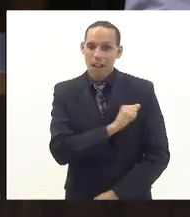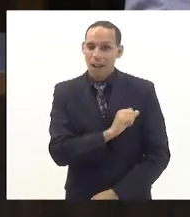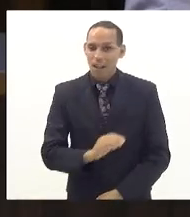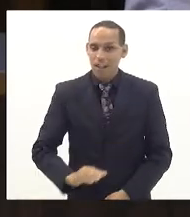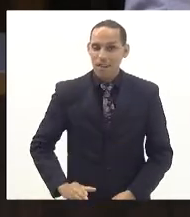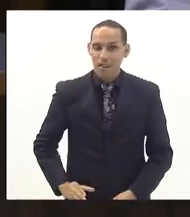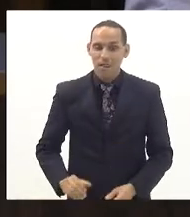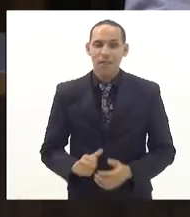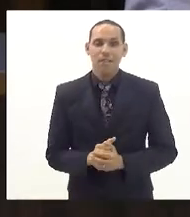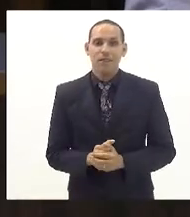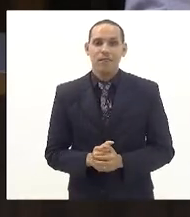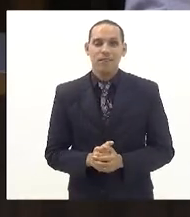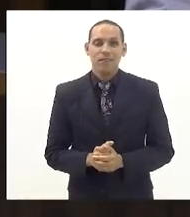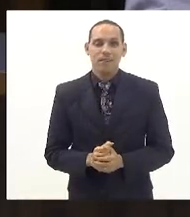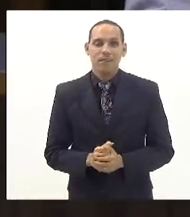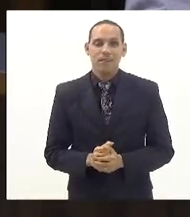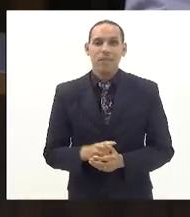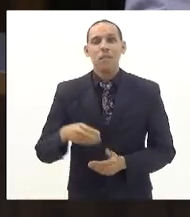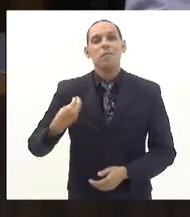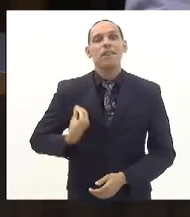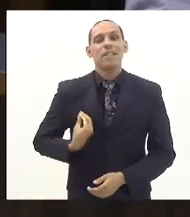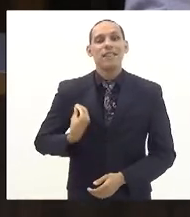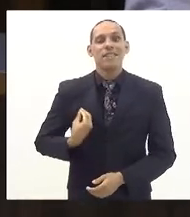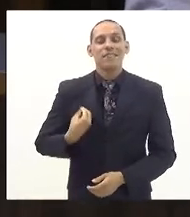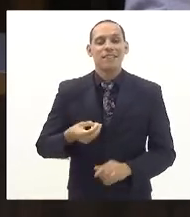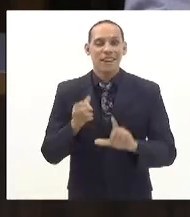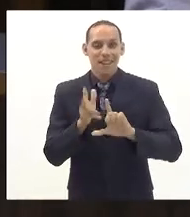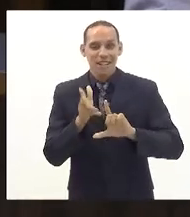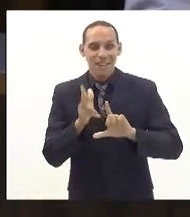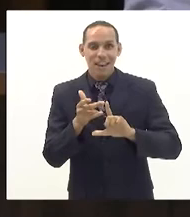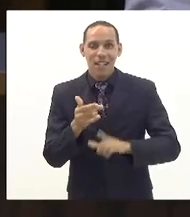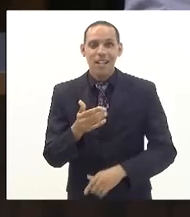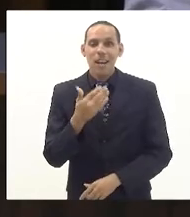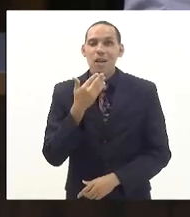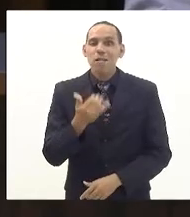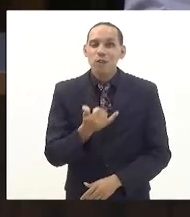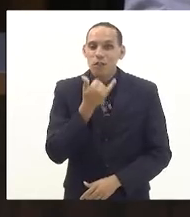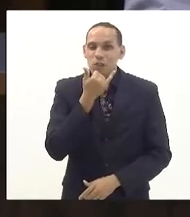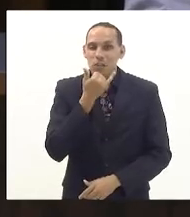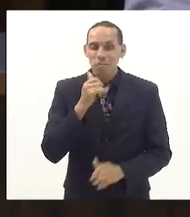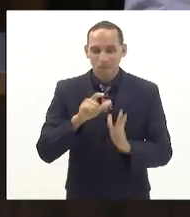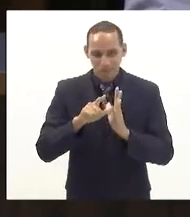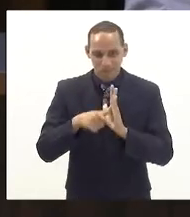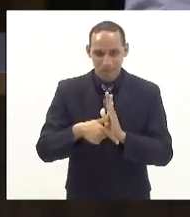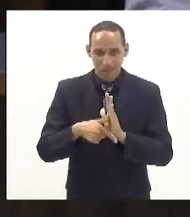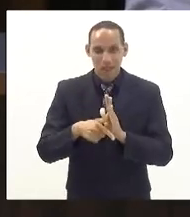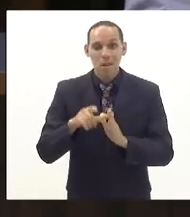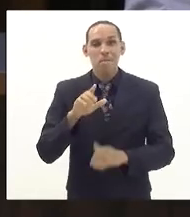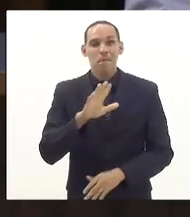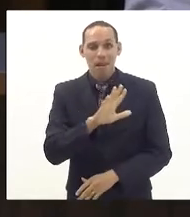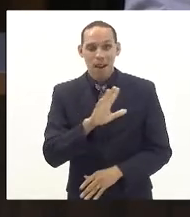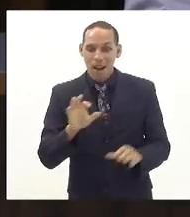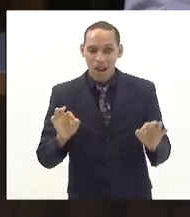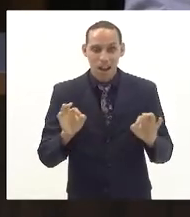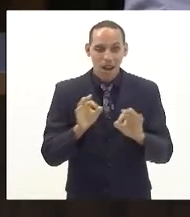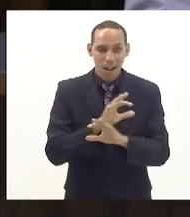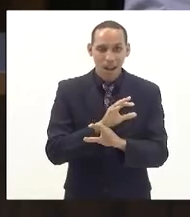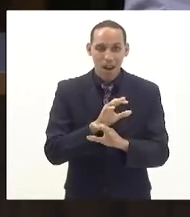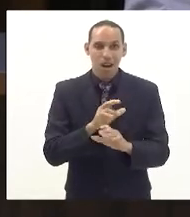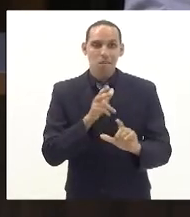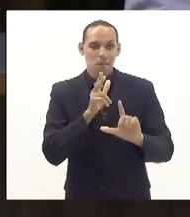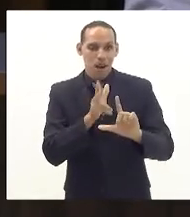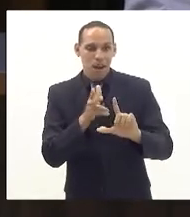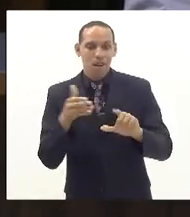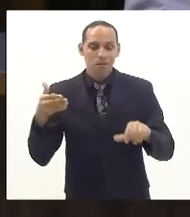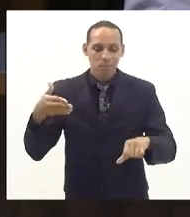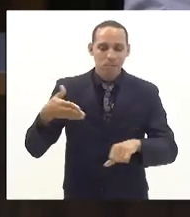Siciliano, que está na casa em uma live, pede desculpas pelo atraso, mas que assim que finalizar a sua live,